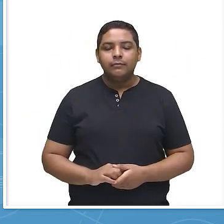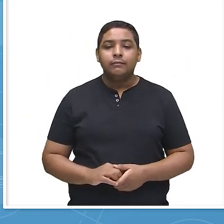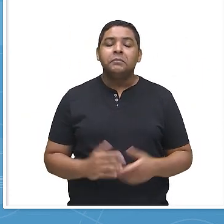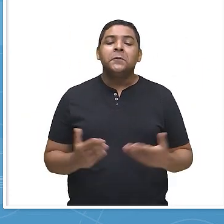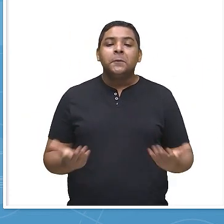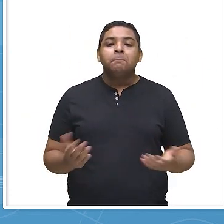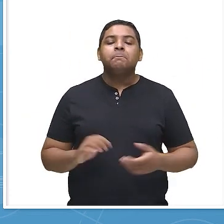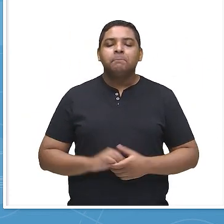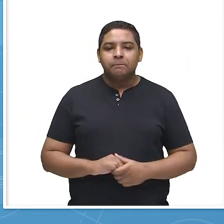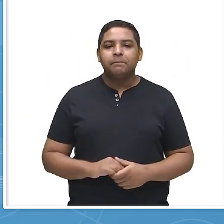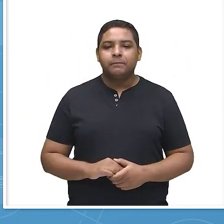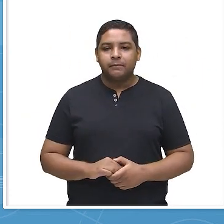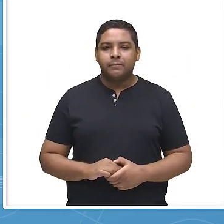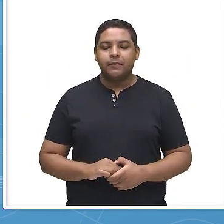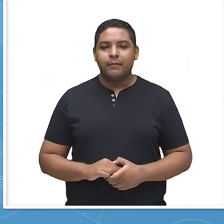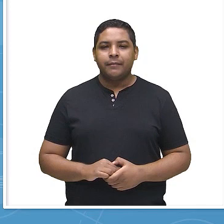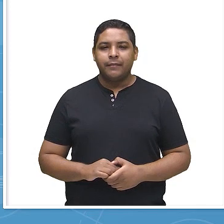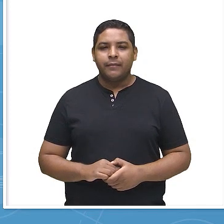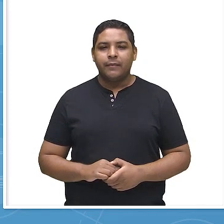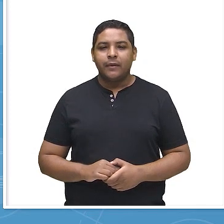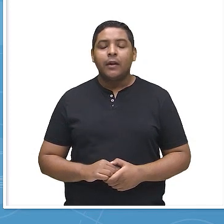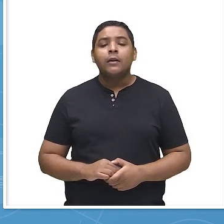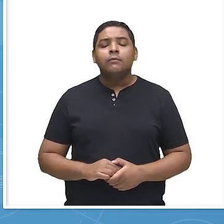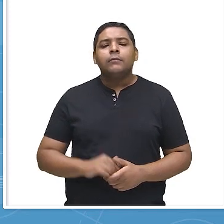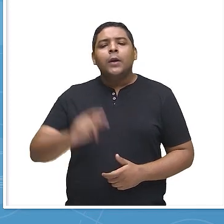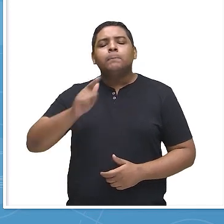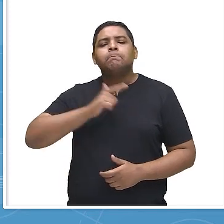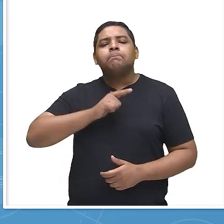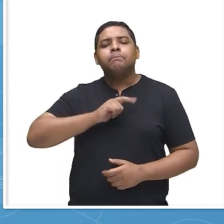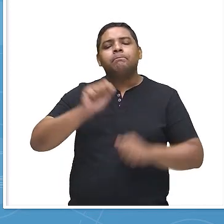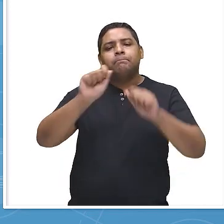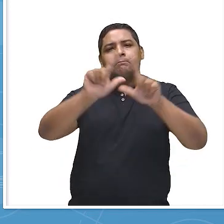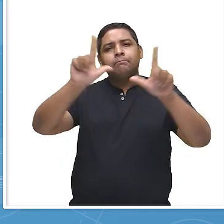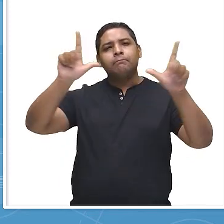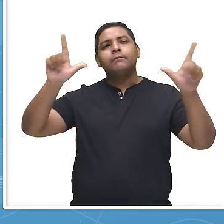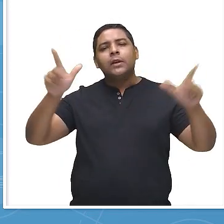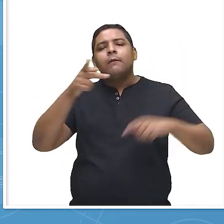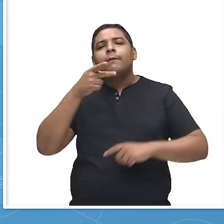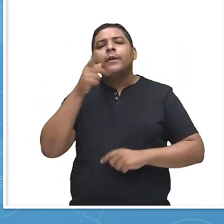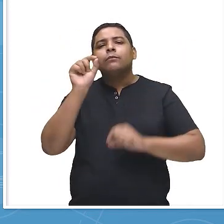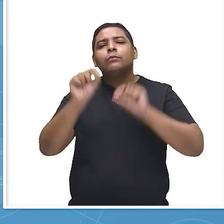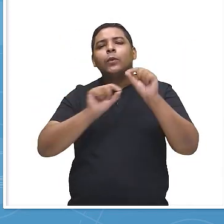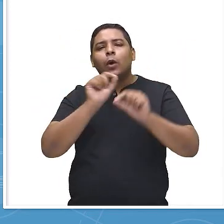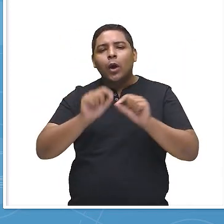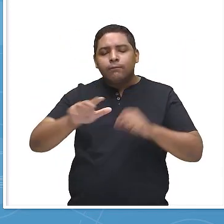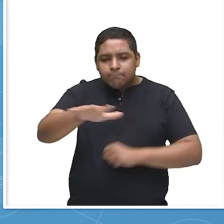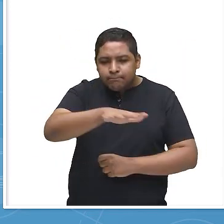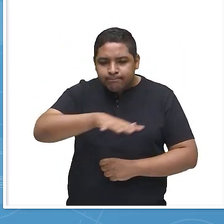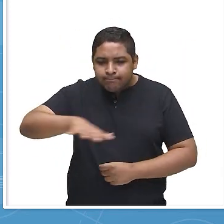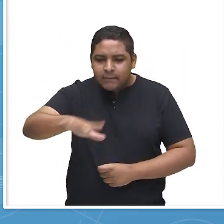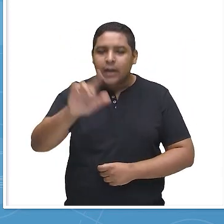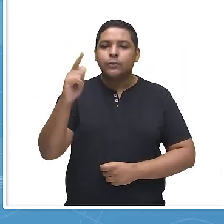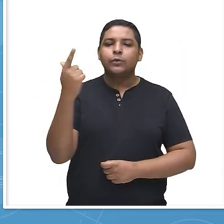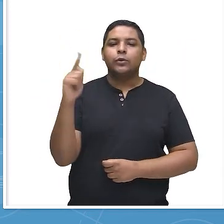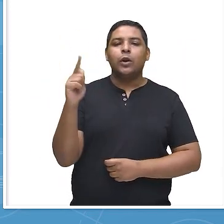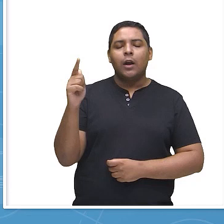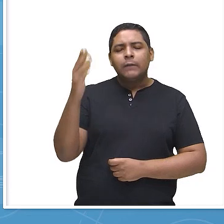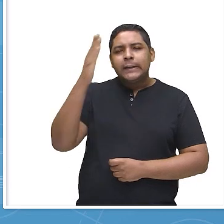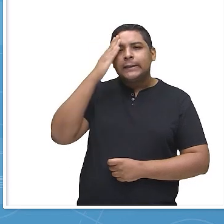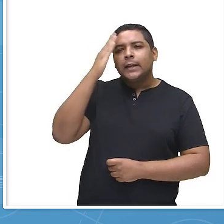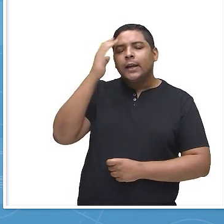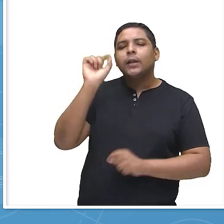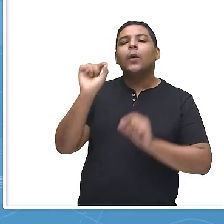então, quando a gente fala das paisagens, quando a gente fala do espaço geográfico, é importante entender como